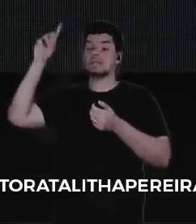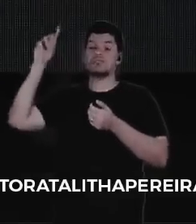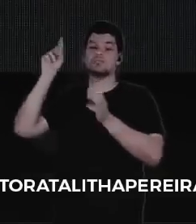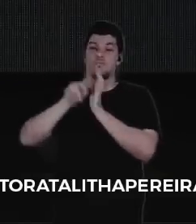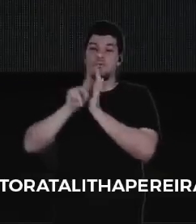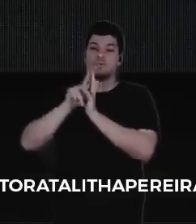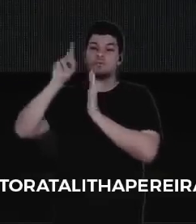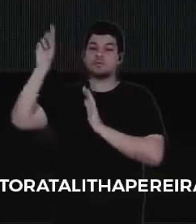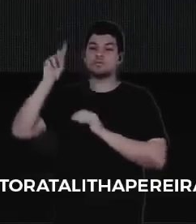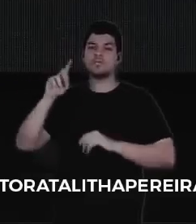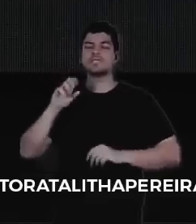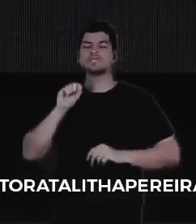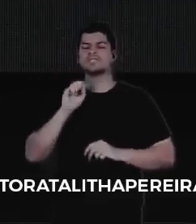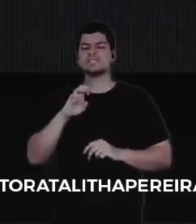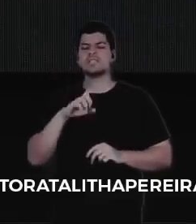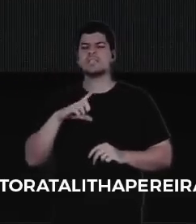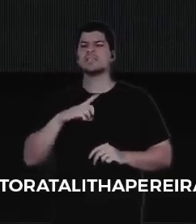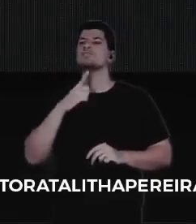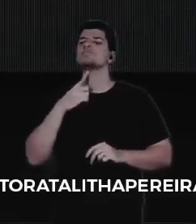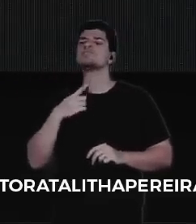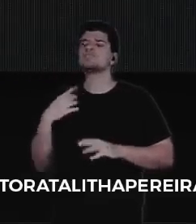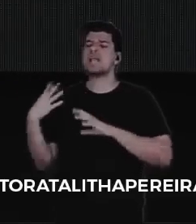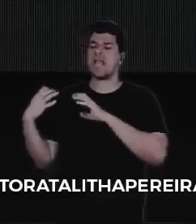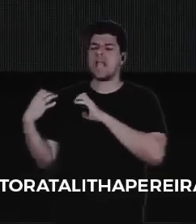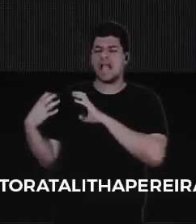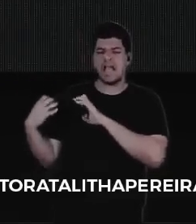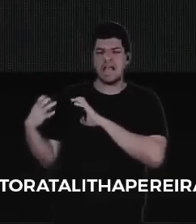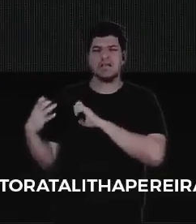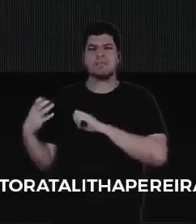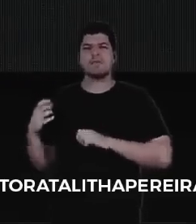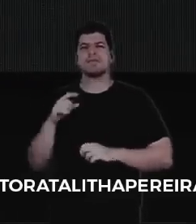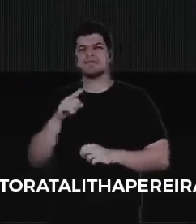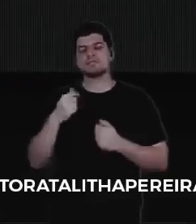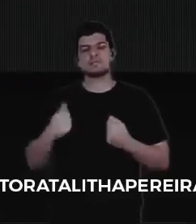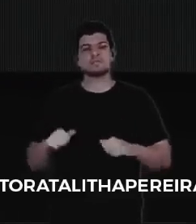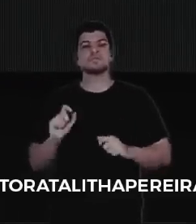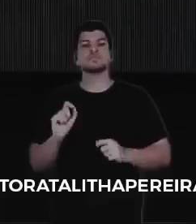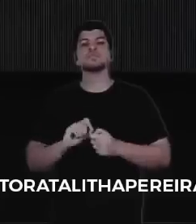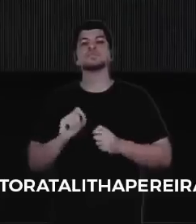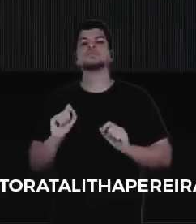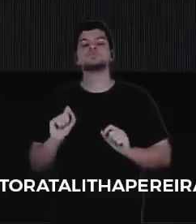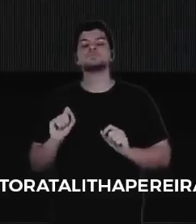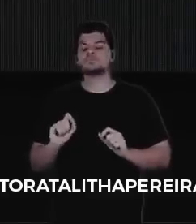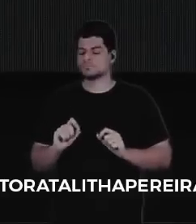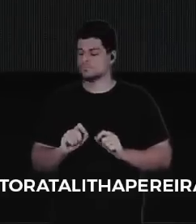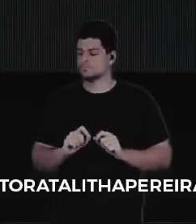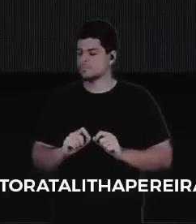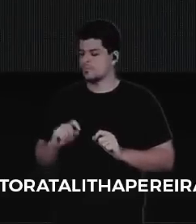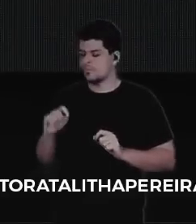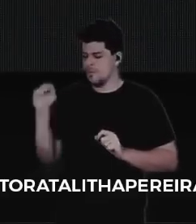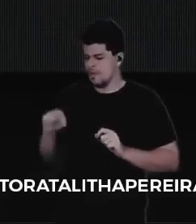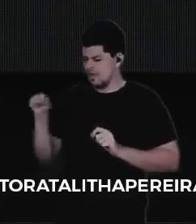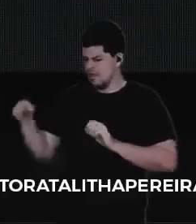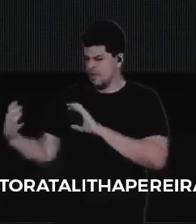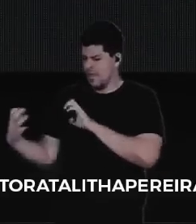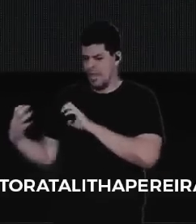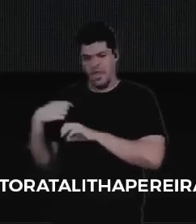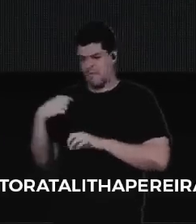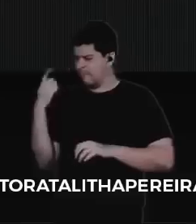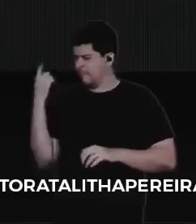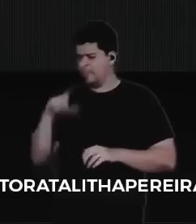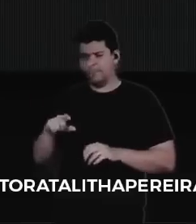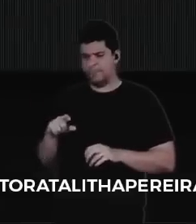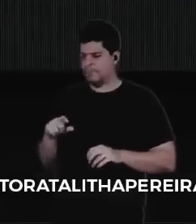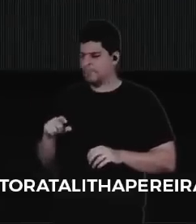Quando o desejo de reclamar bate à porta, você diz assim: aqui você não entra. Não